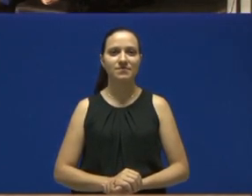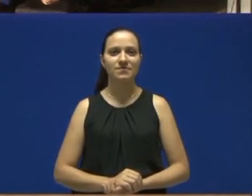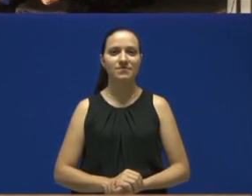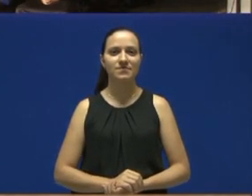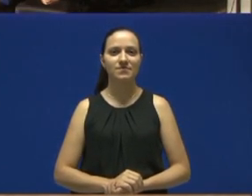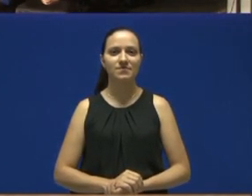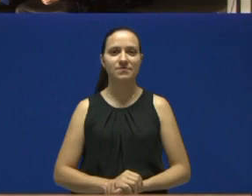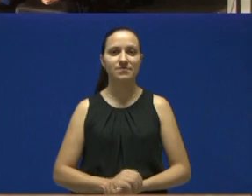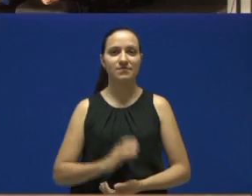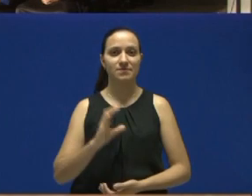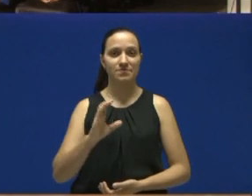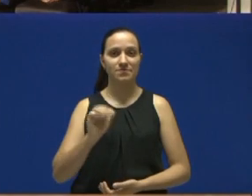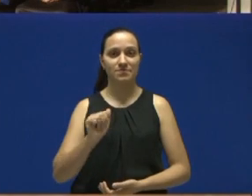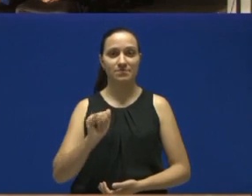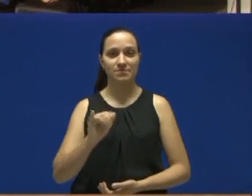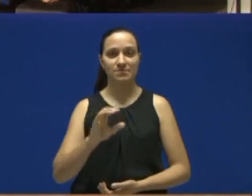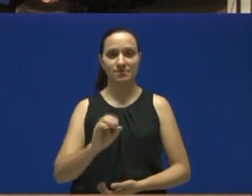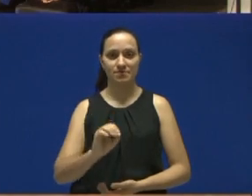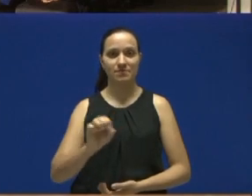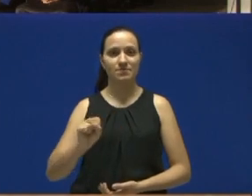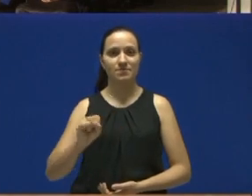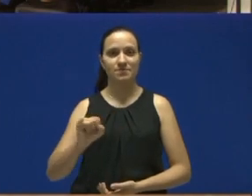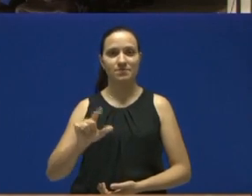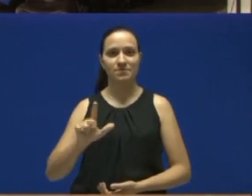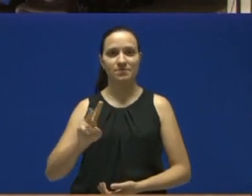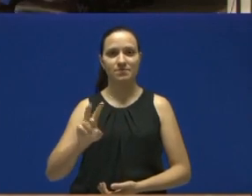ayew silva nogueira